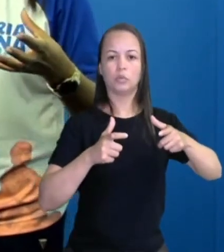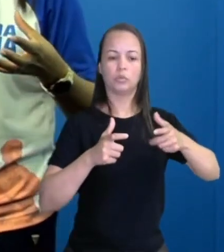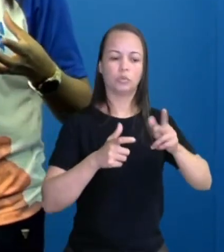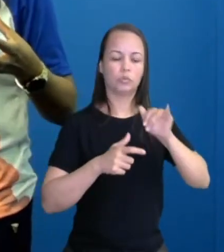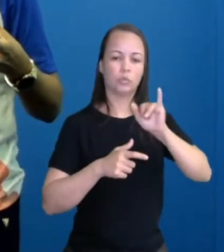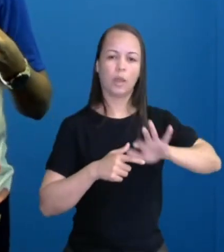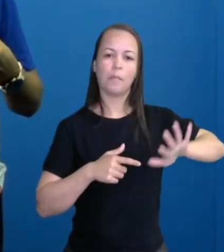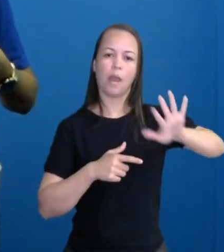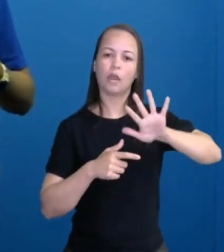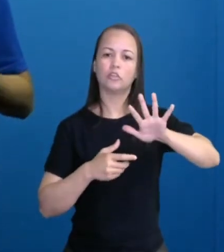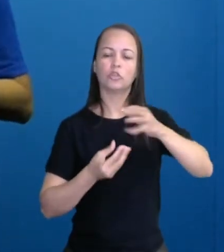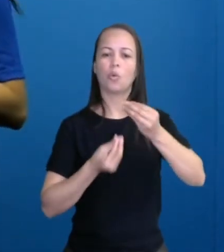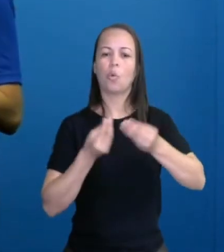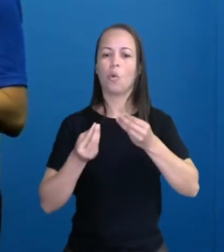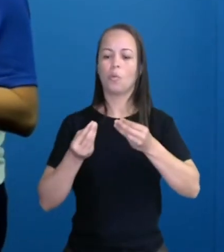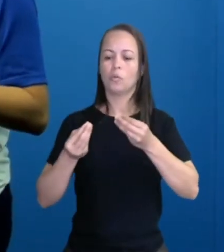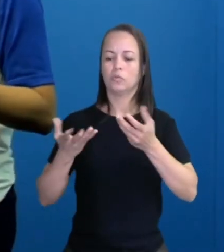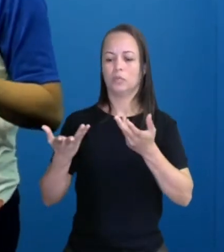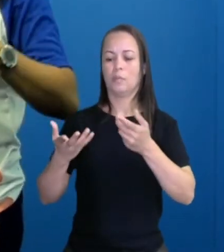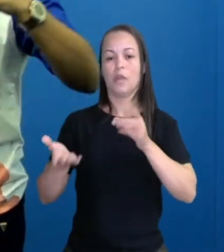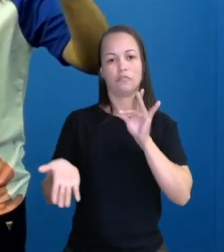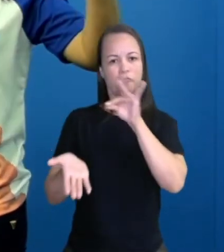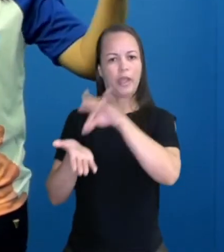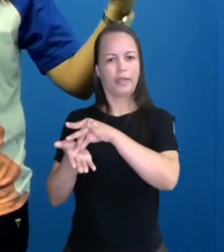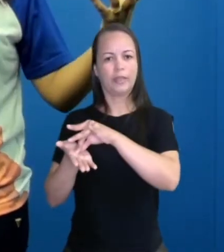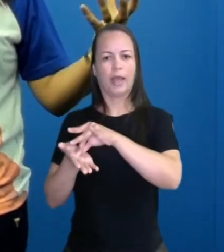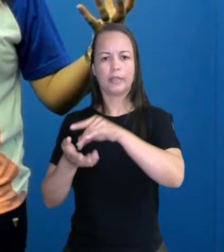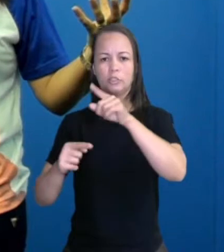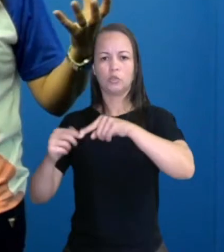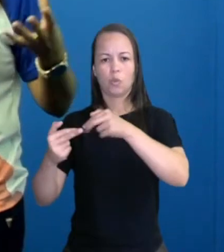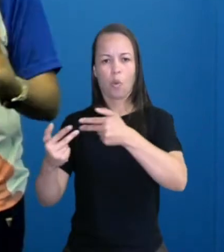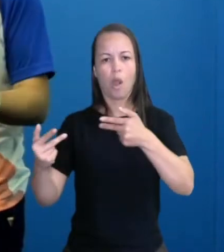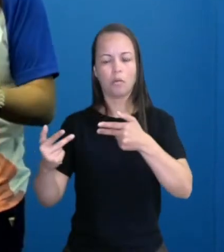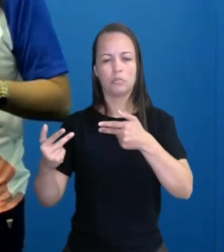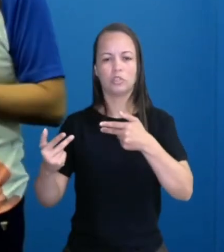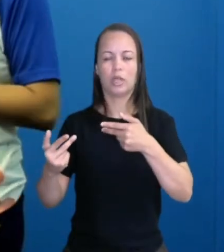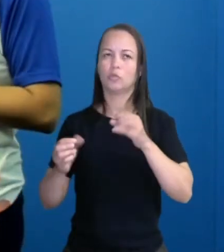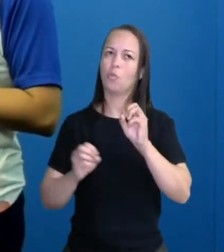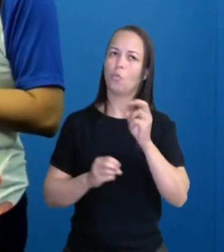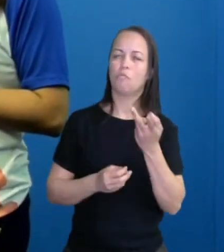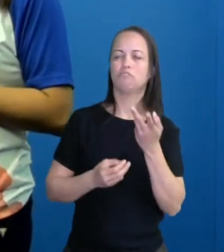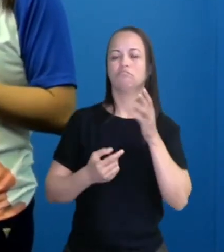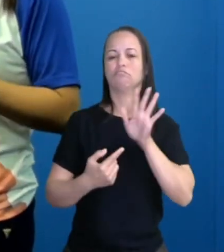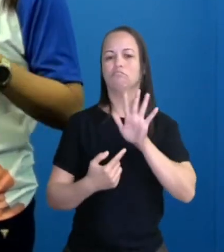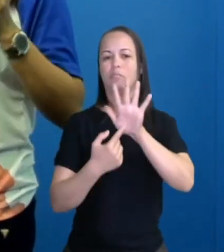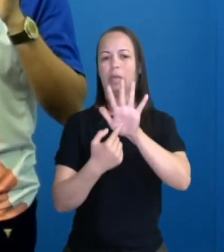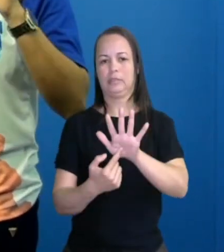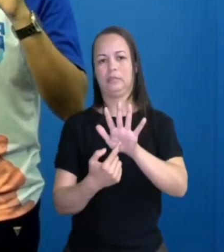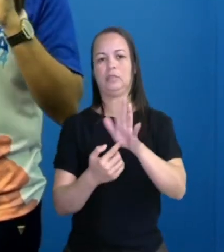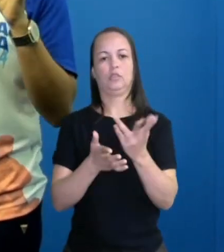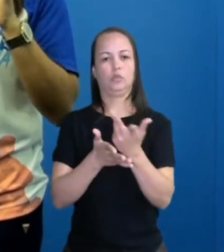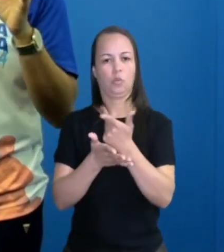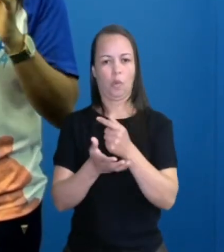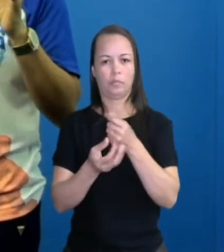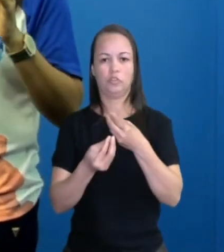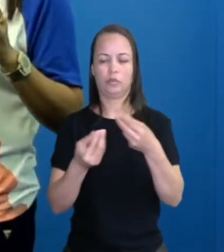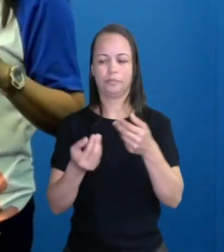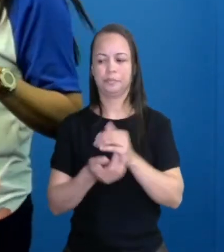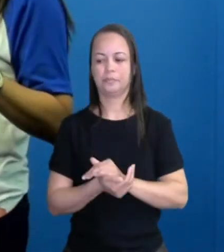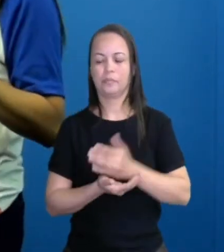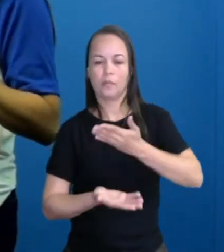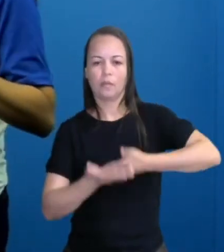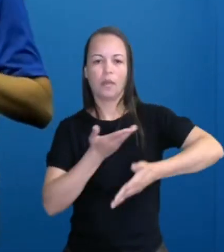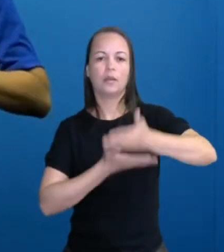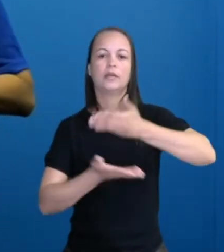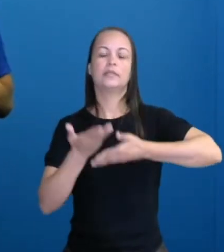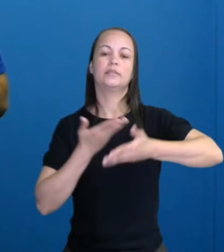desenho e o tamanho real do objeto, tá bom? Ou do que a gente está representando lá naquele desenho. Essa relação, essa